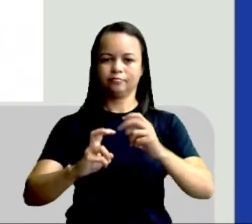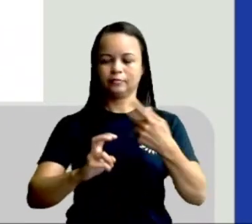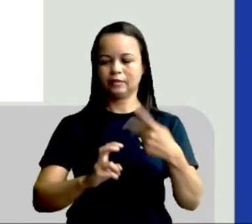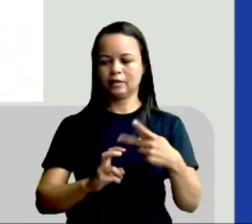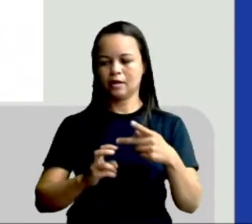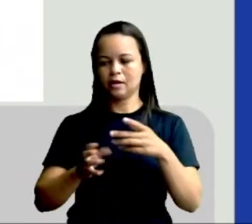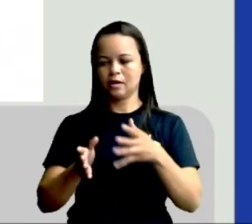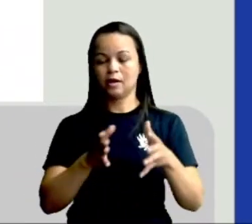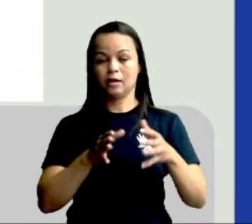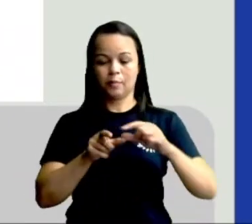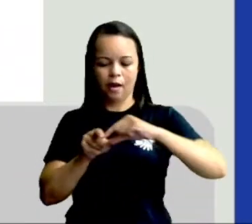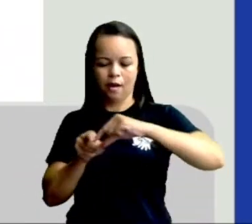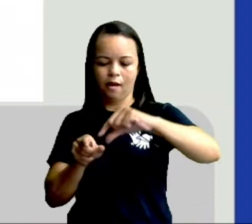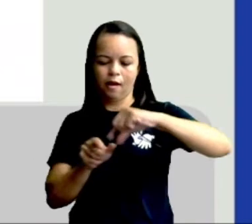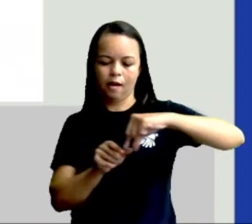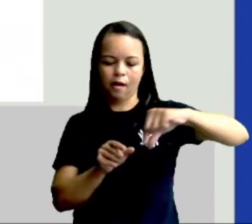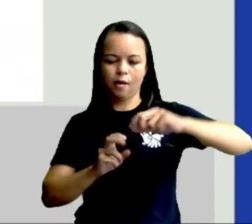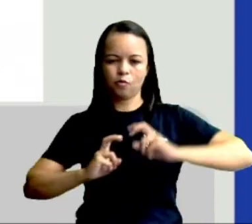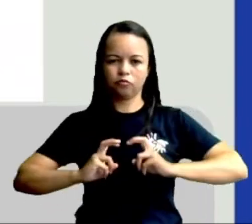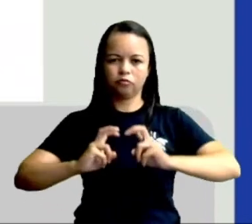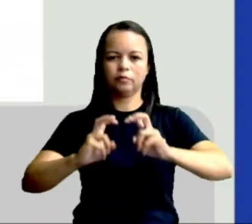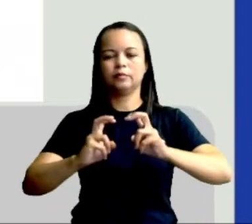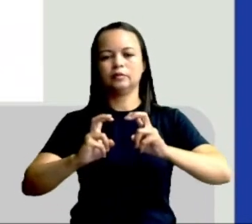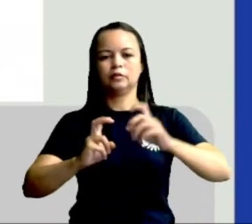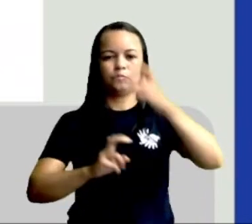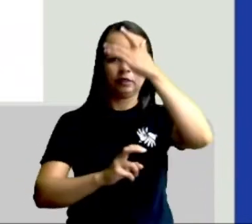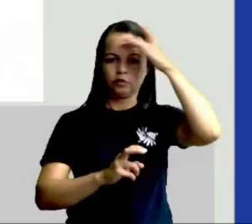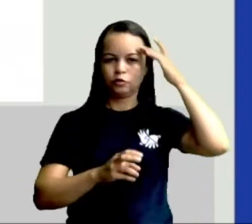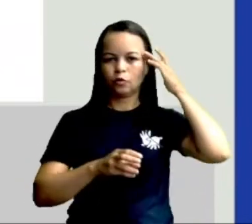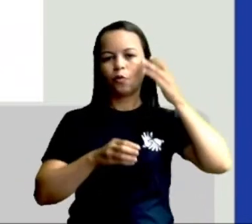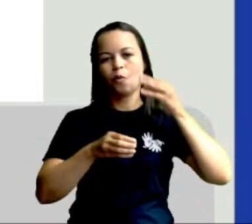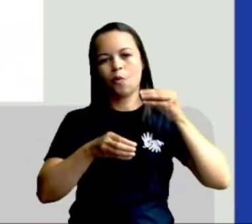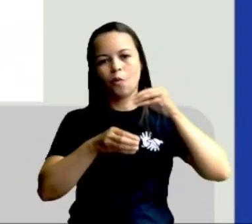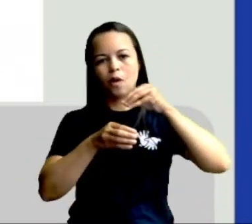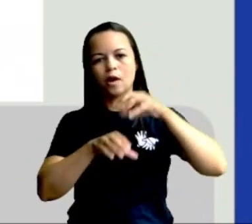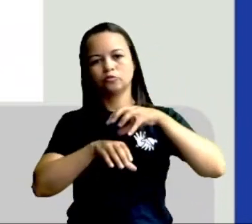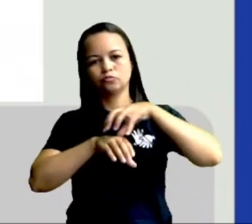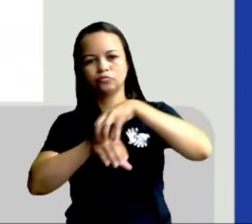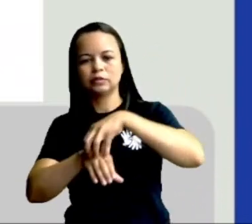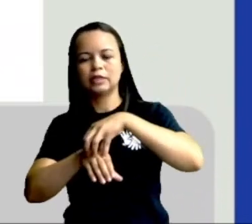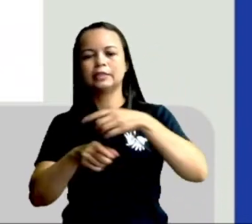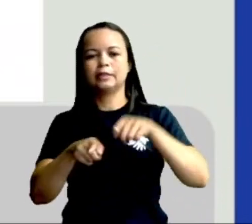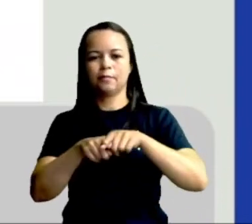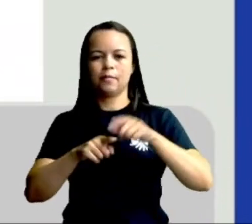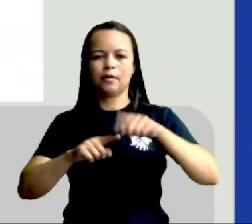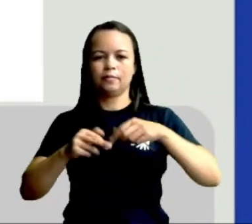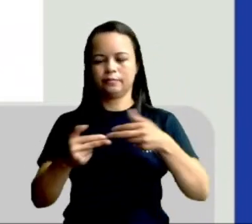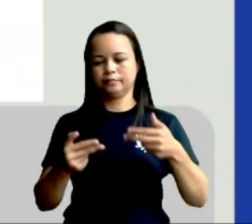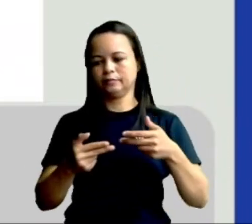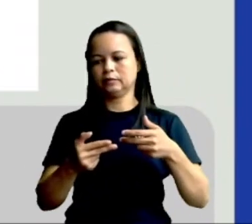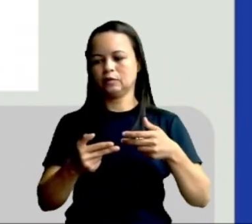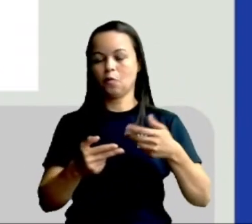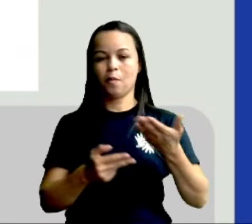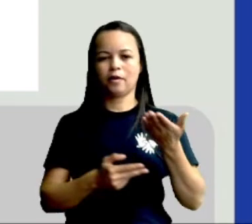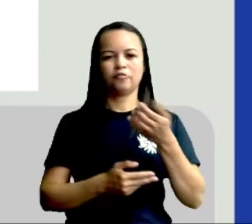para transportar pessoas e mercadorias. O mais antigo e o mais avançado, olha só que bonito.